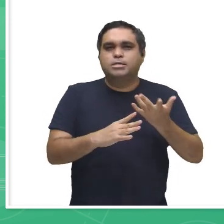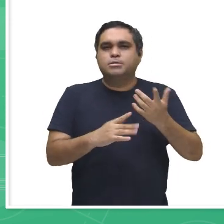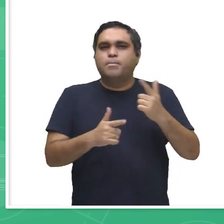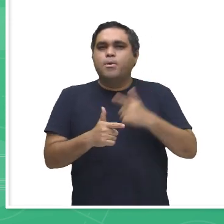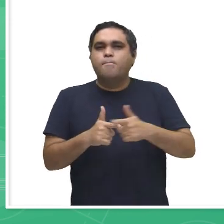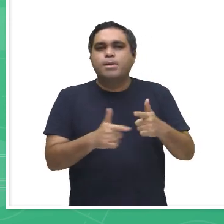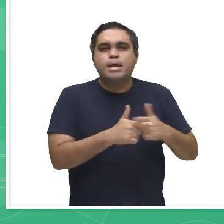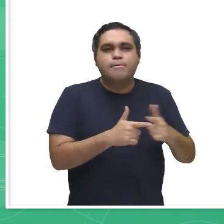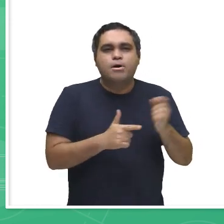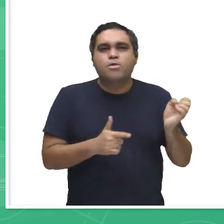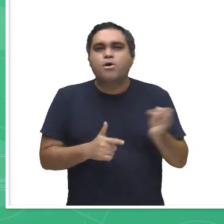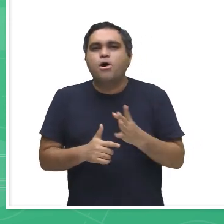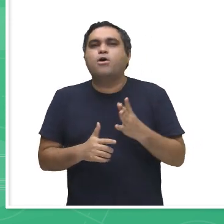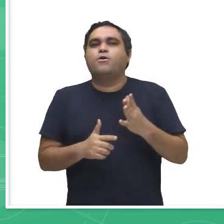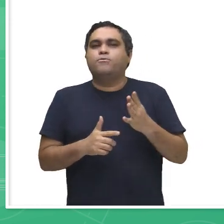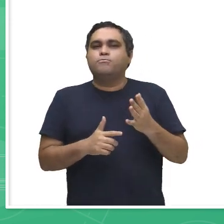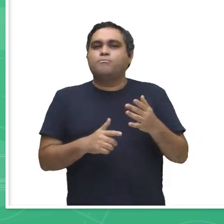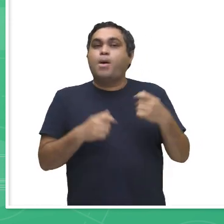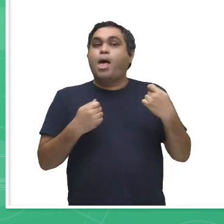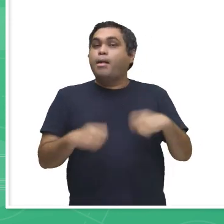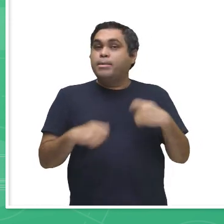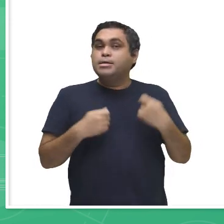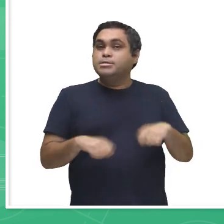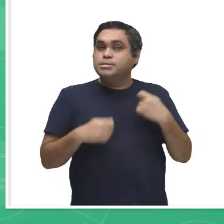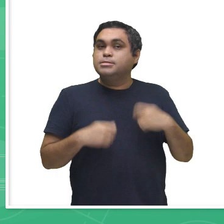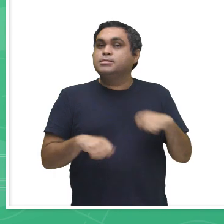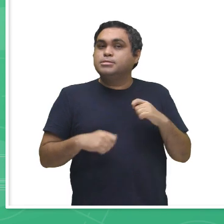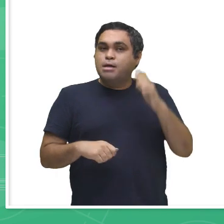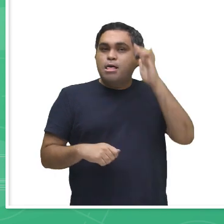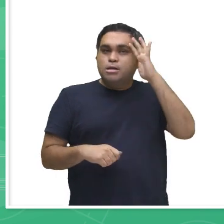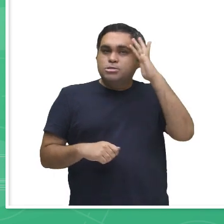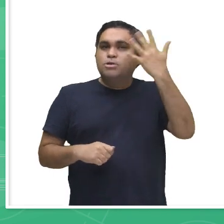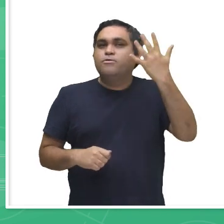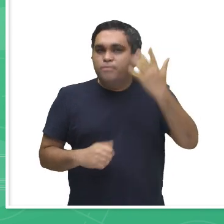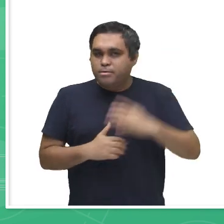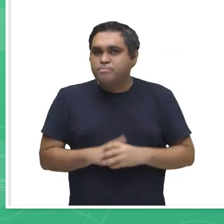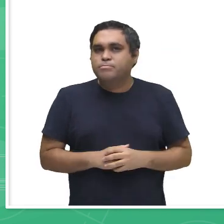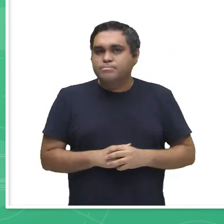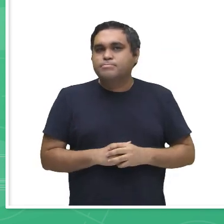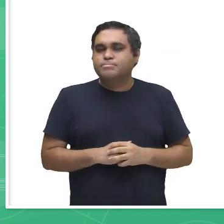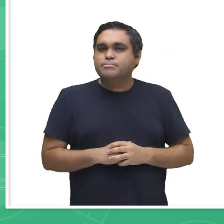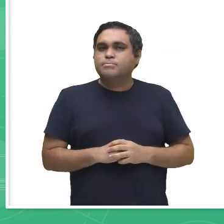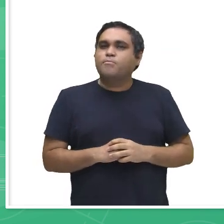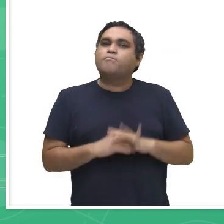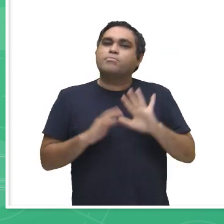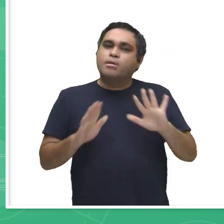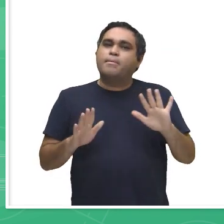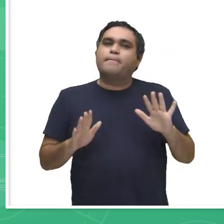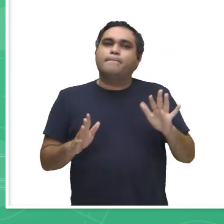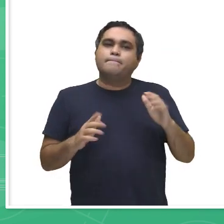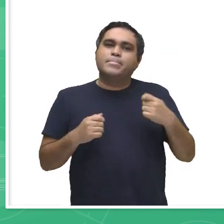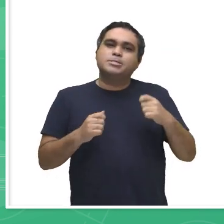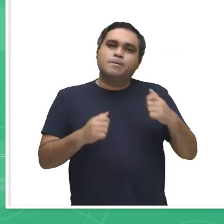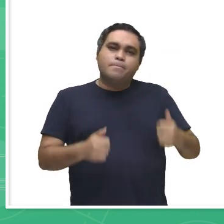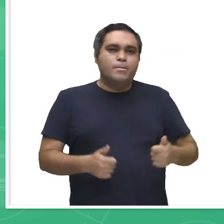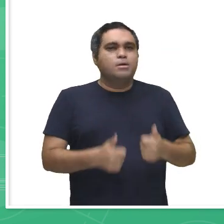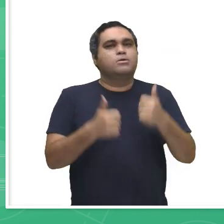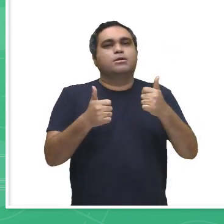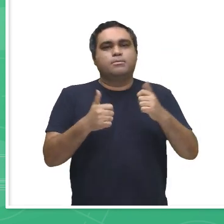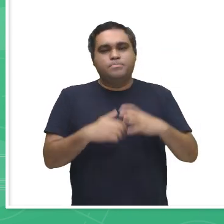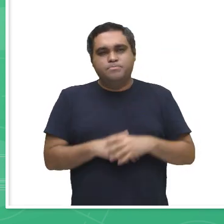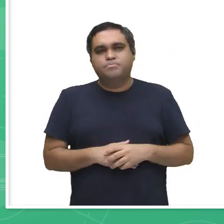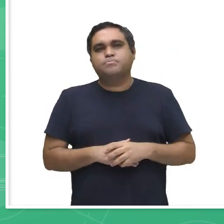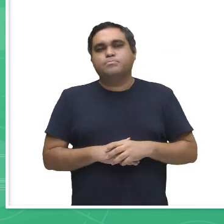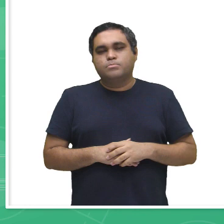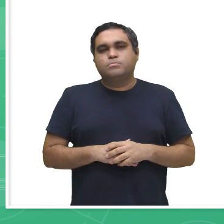surge alguma coisa dentro da nossa cidade, não é preciso mudar? Não é preciso melhorar? Não é preciso avançar? Aí acontece a mesma